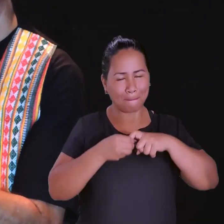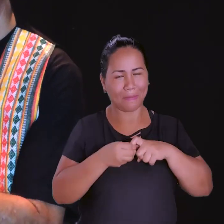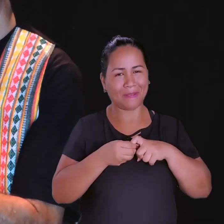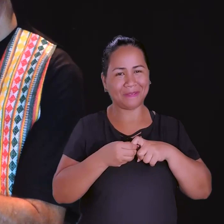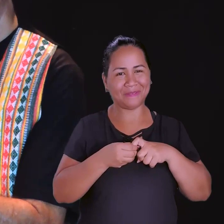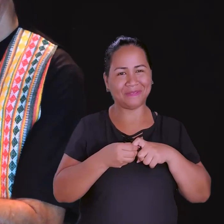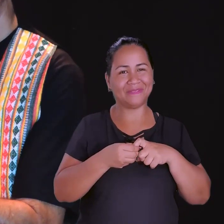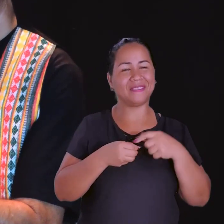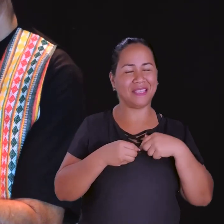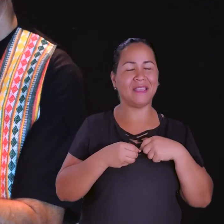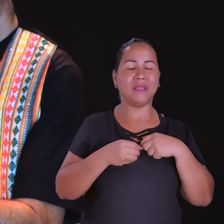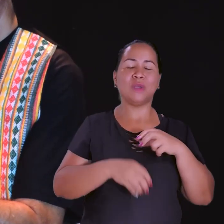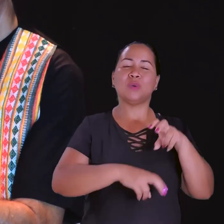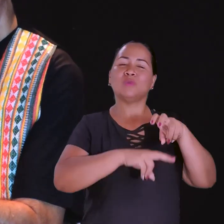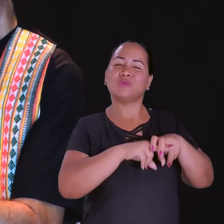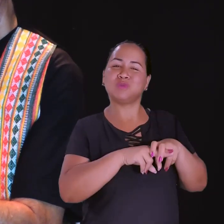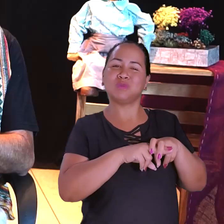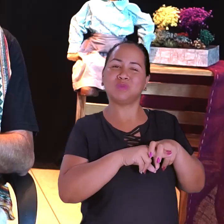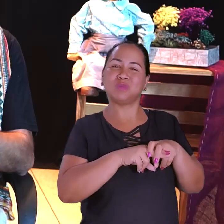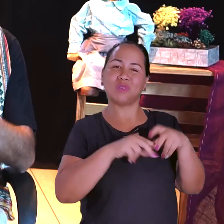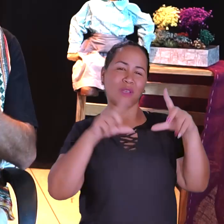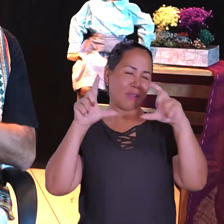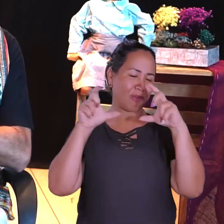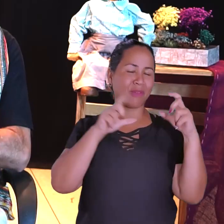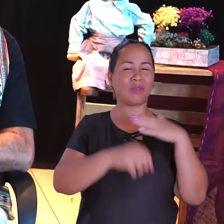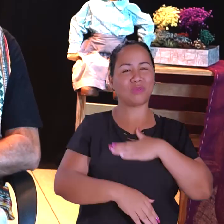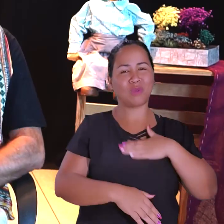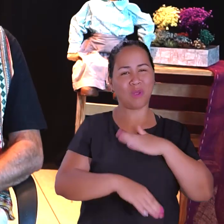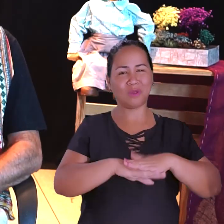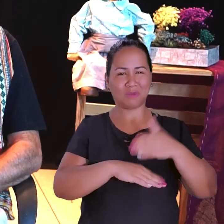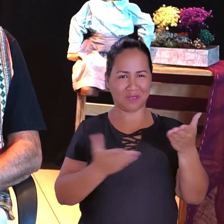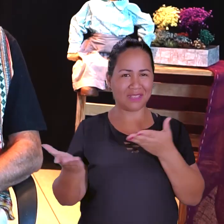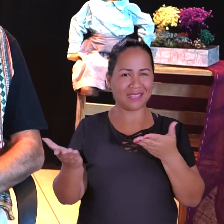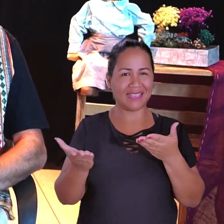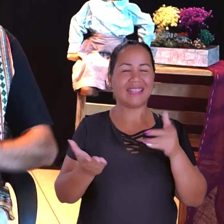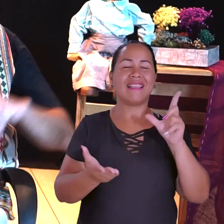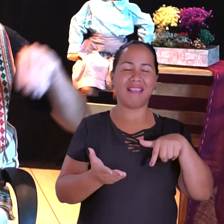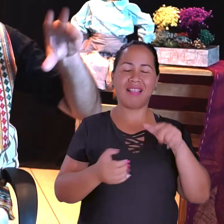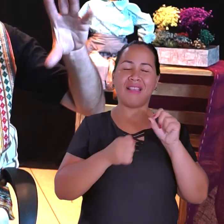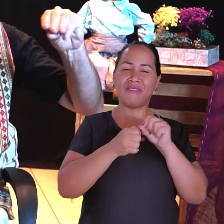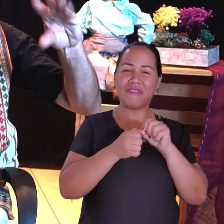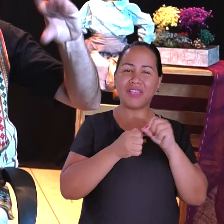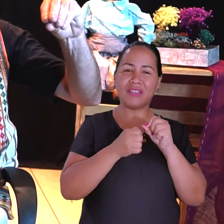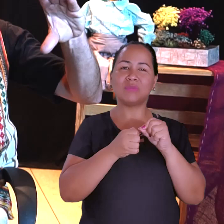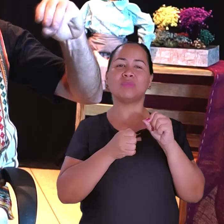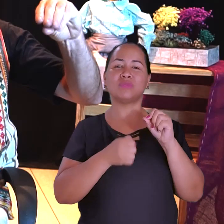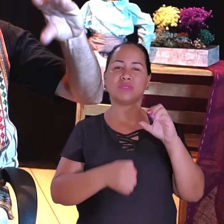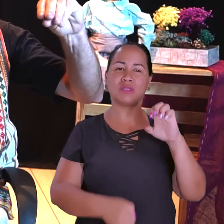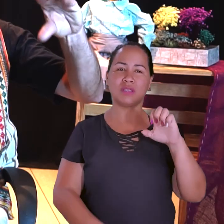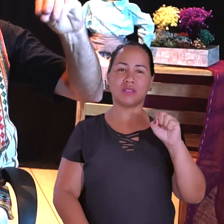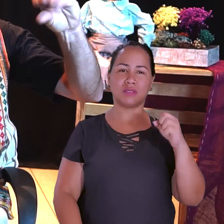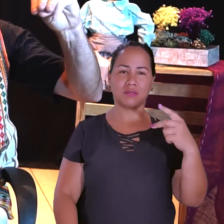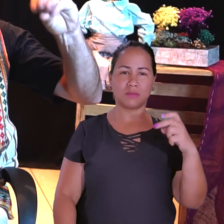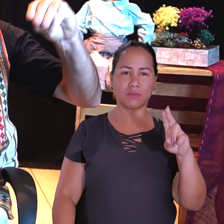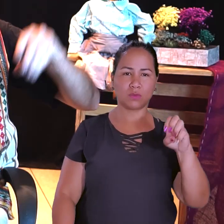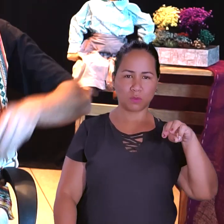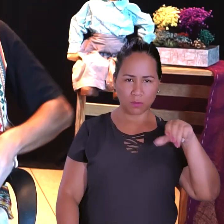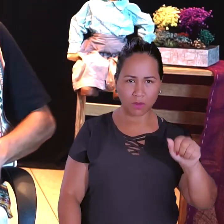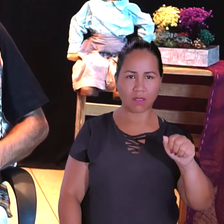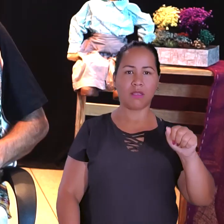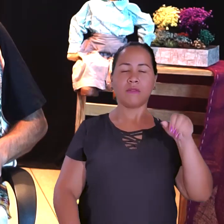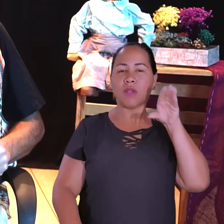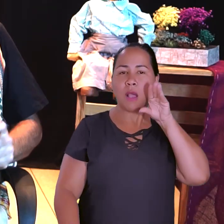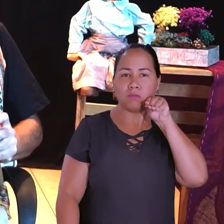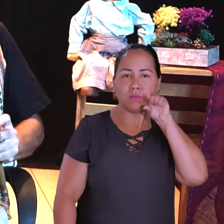eu tiro uma foto com ele, gosto muito dele, né? Ele é todo confeccionado em espuma, né? Com essa articulação aqui de